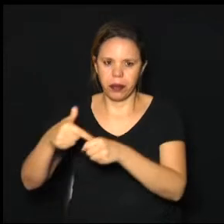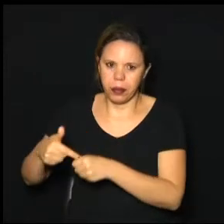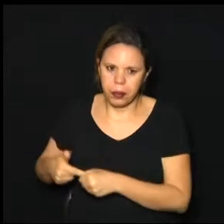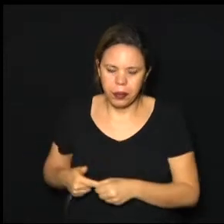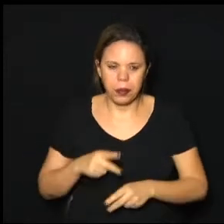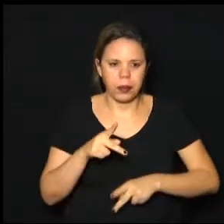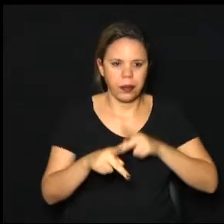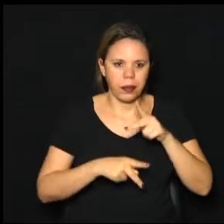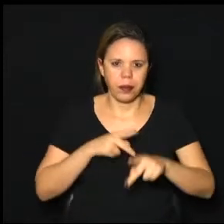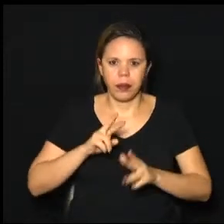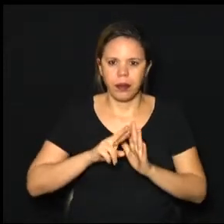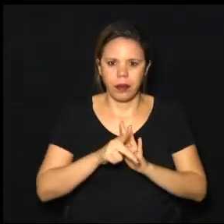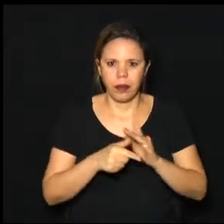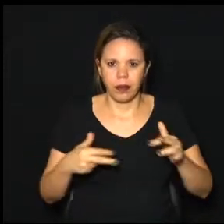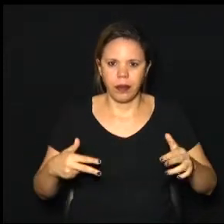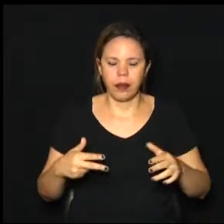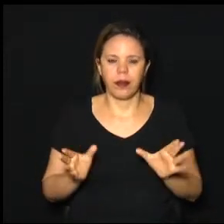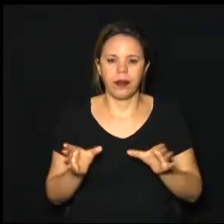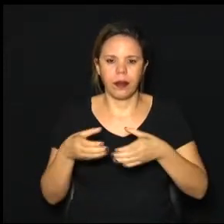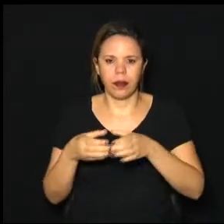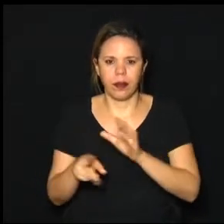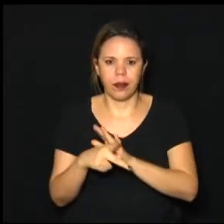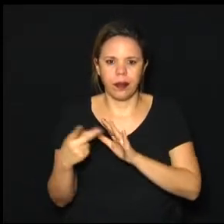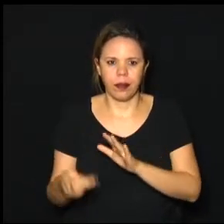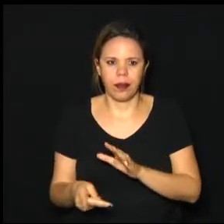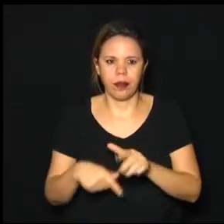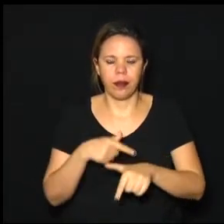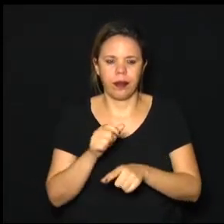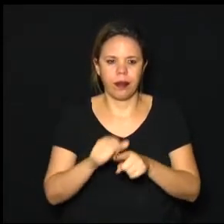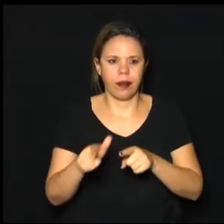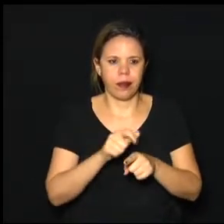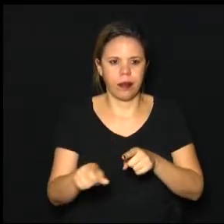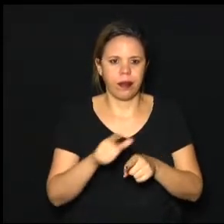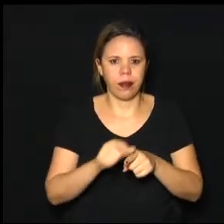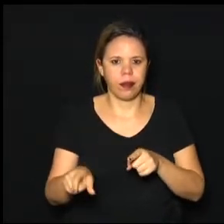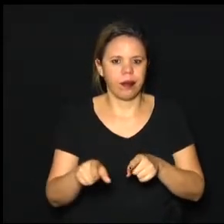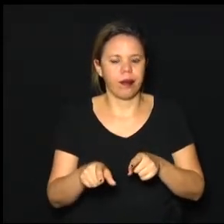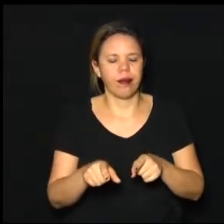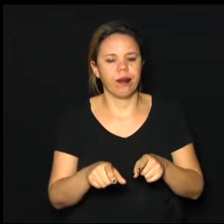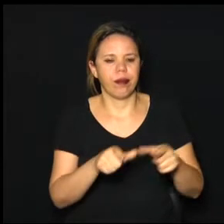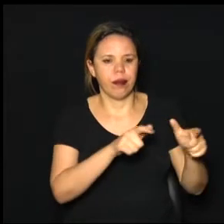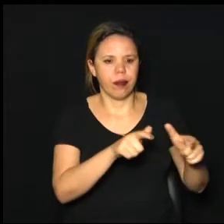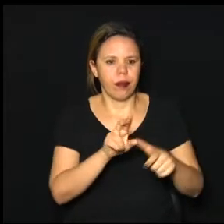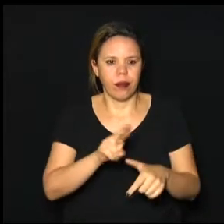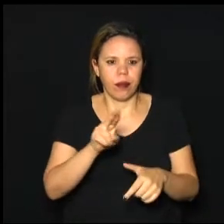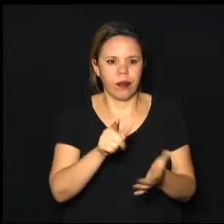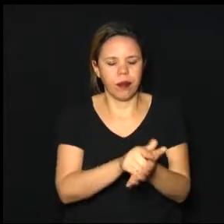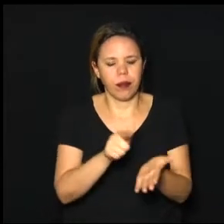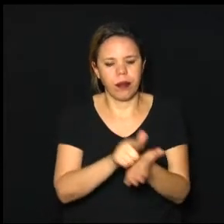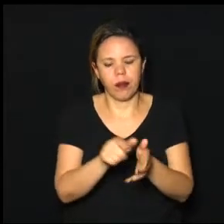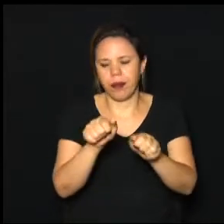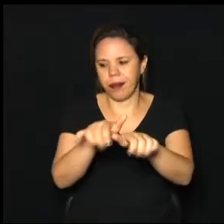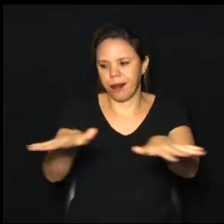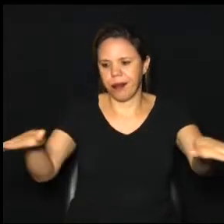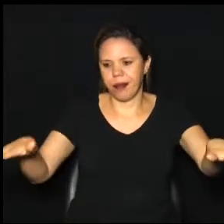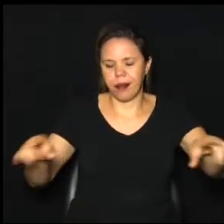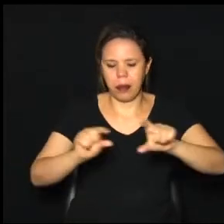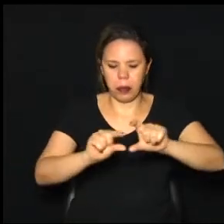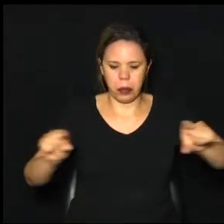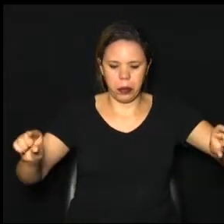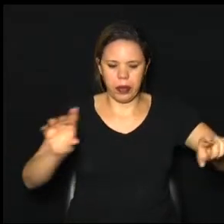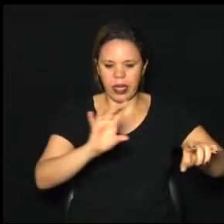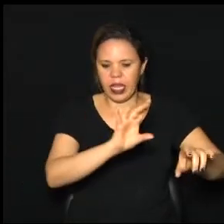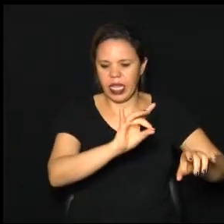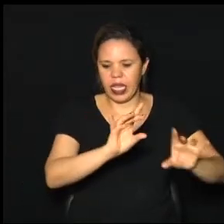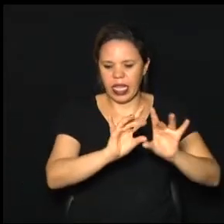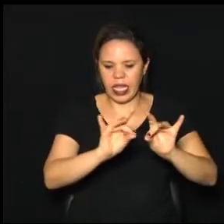eleitoral, se você tiver um comitê, locação, enfim, santinho, adesivo, tem uma série